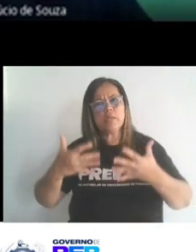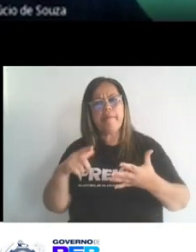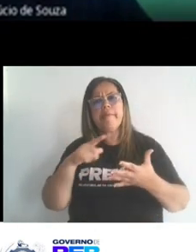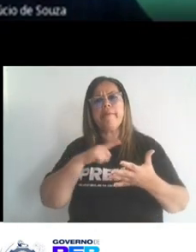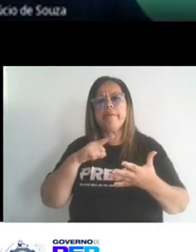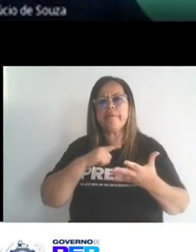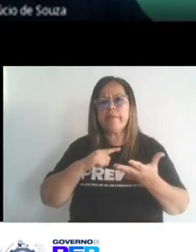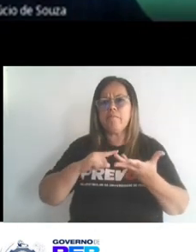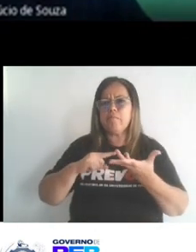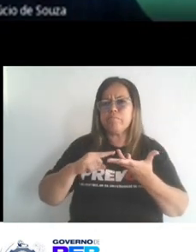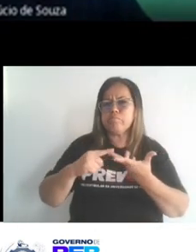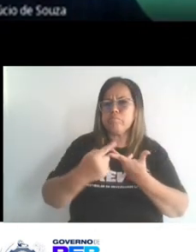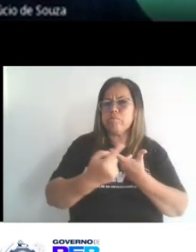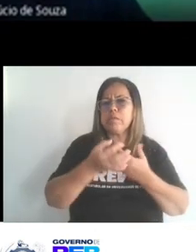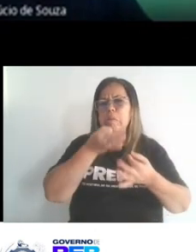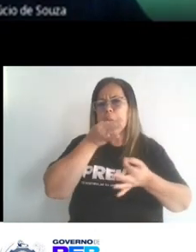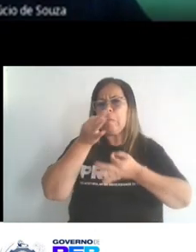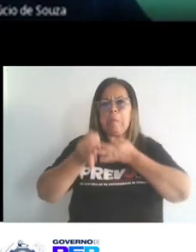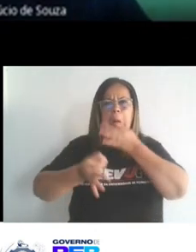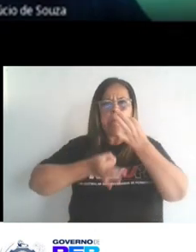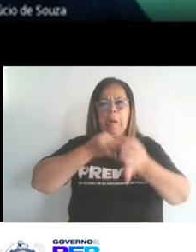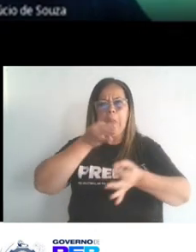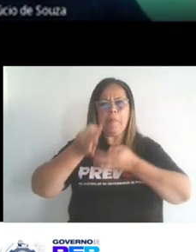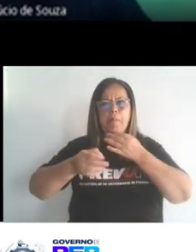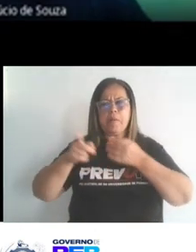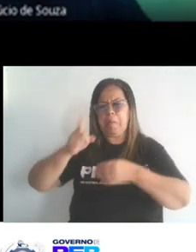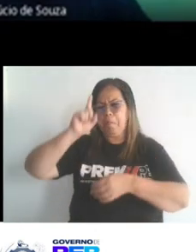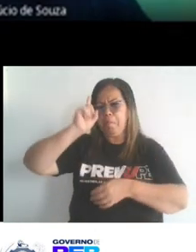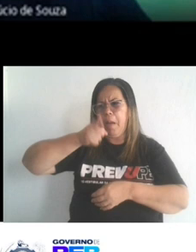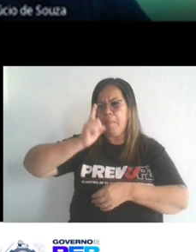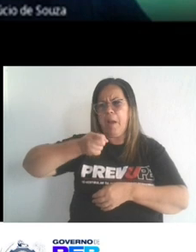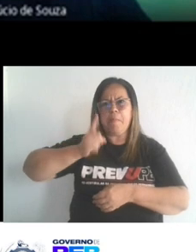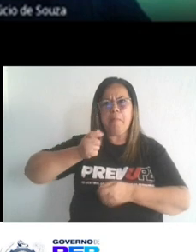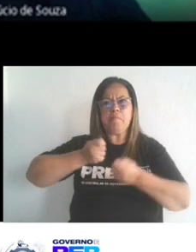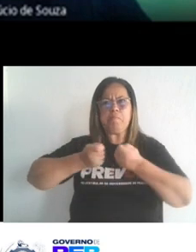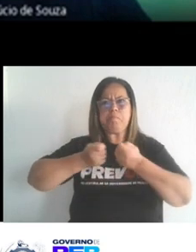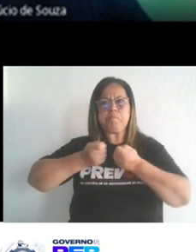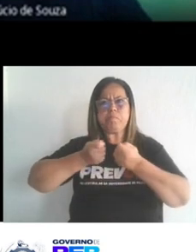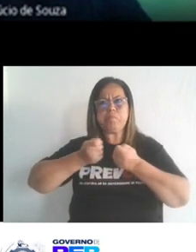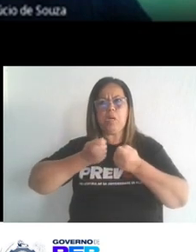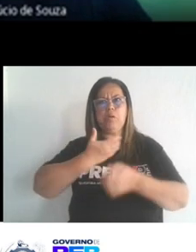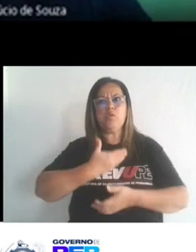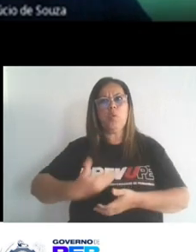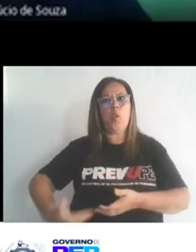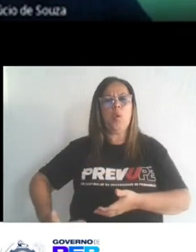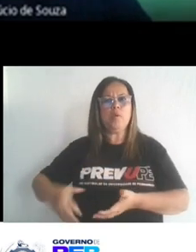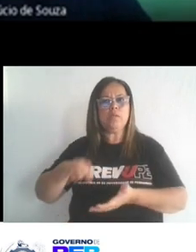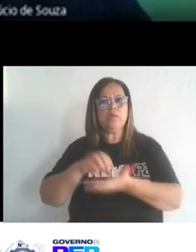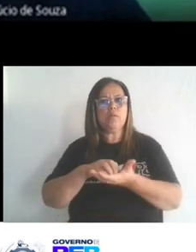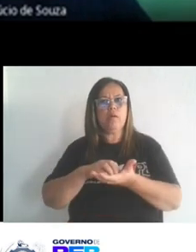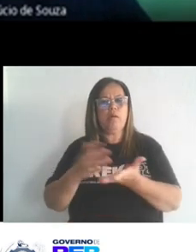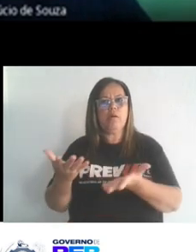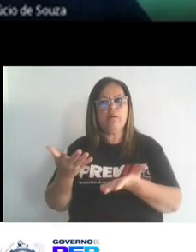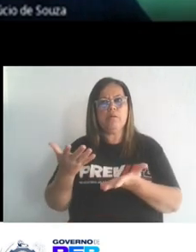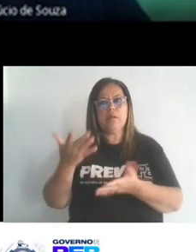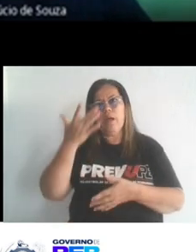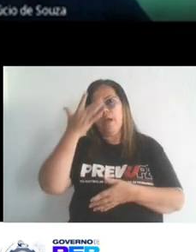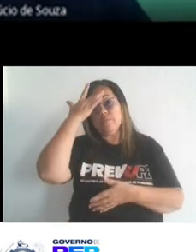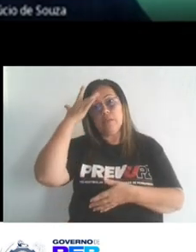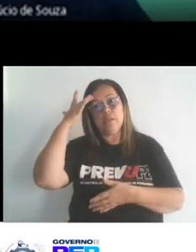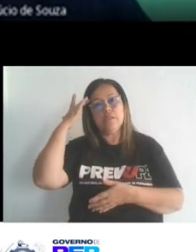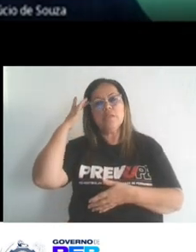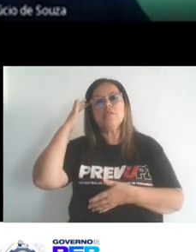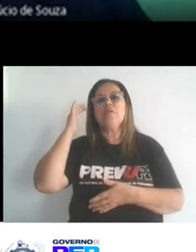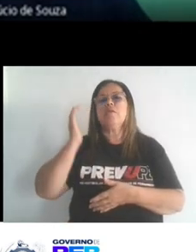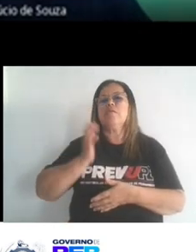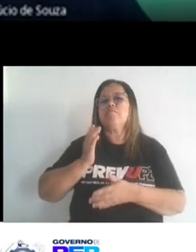críticas contra o autoritarismo do governo central muitas pessoas pertencerem aos grupos sociais